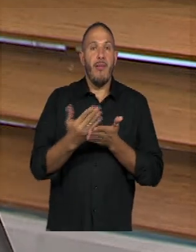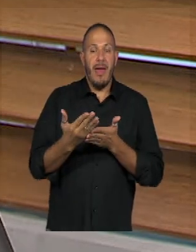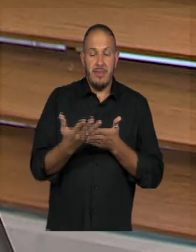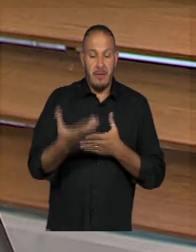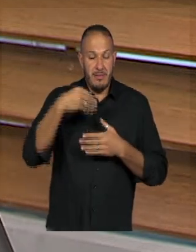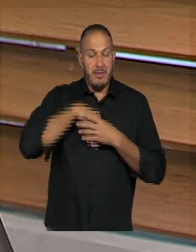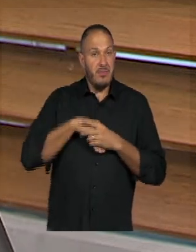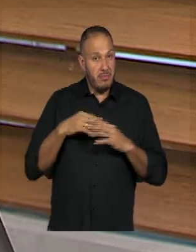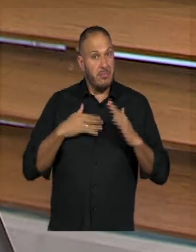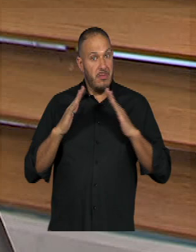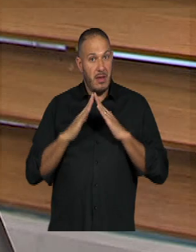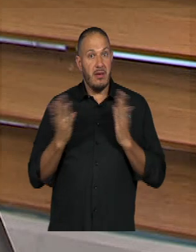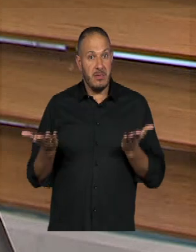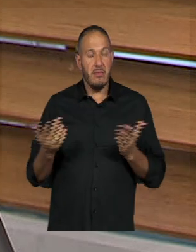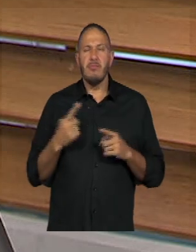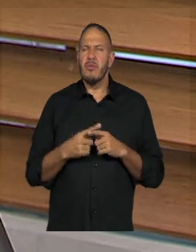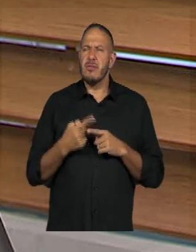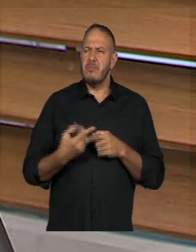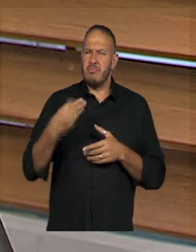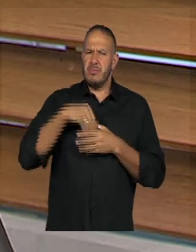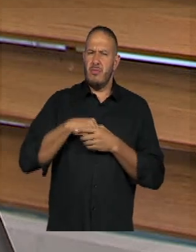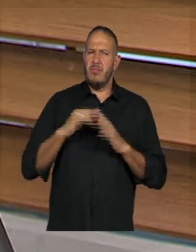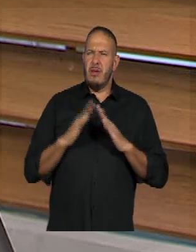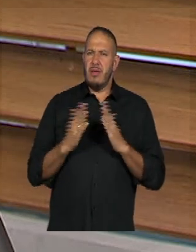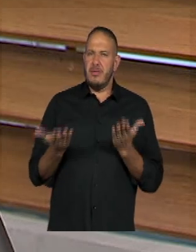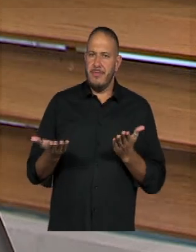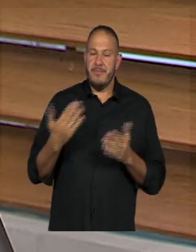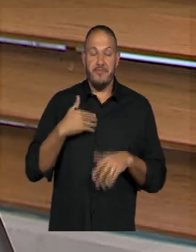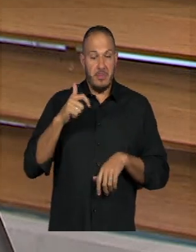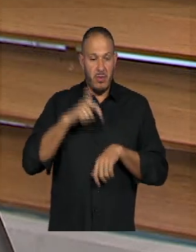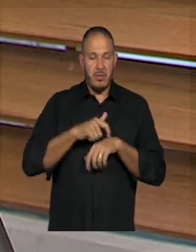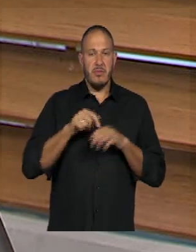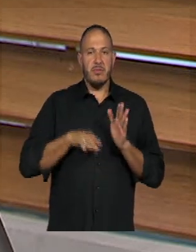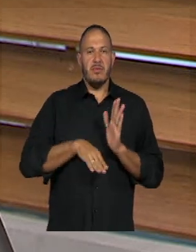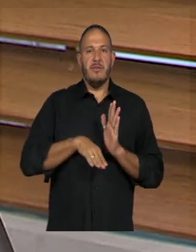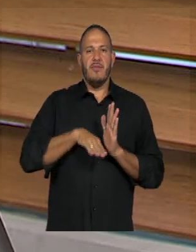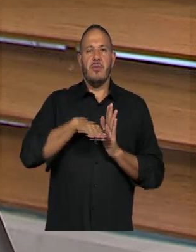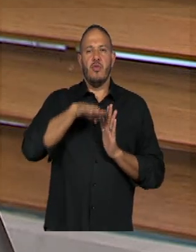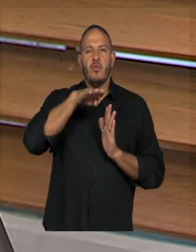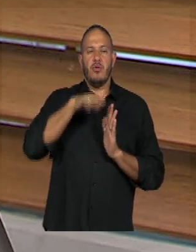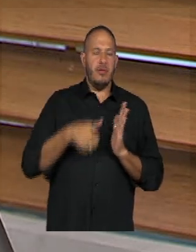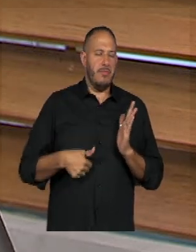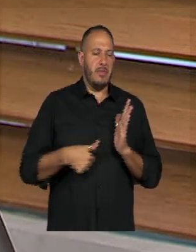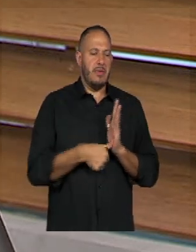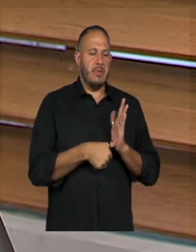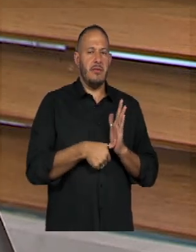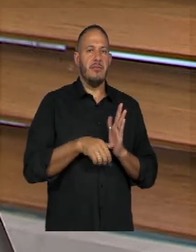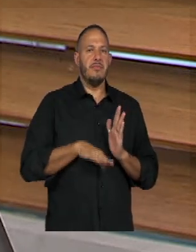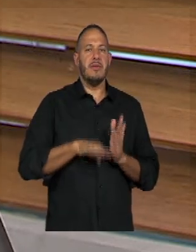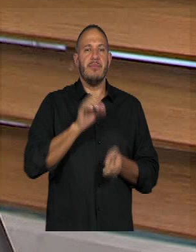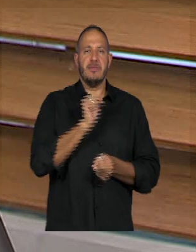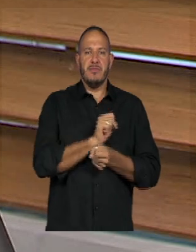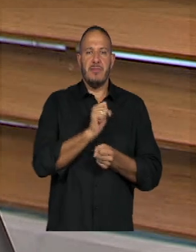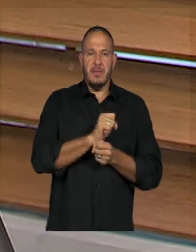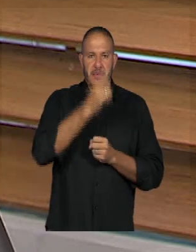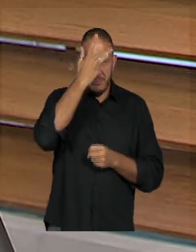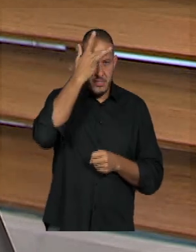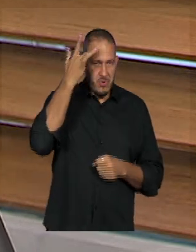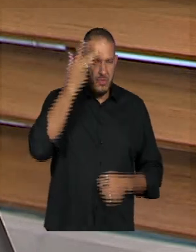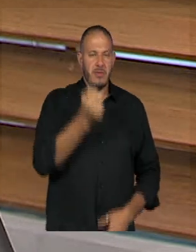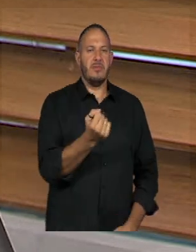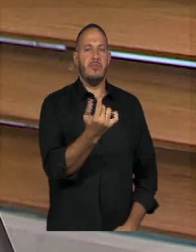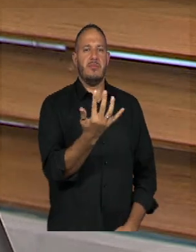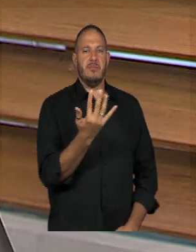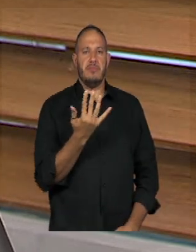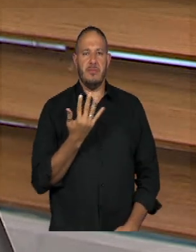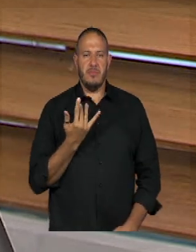casa. Por que na nossa casa? Quando eu entro no meu elevador, eu aperto o elevador, eu preciso esperar a pessoa sair para depois eu entrar. Ali